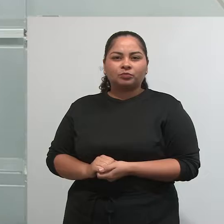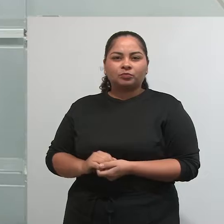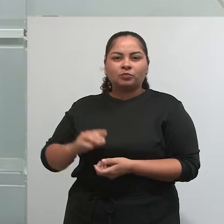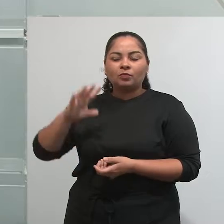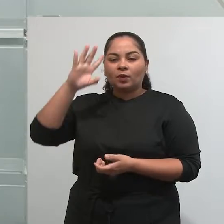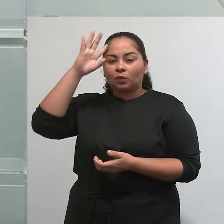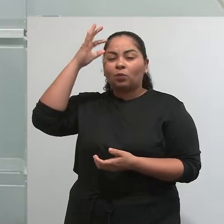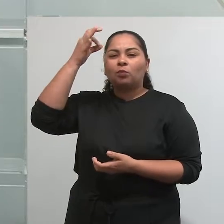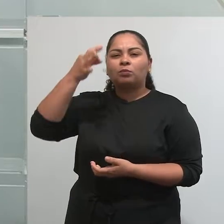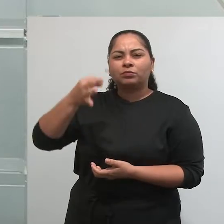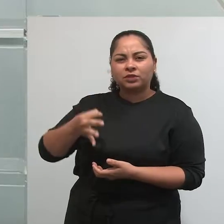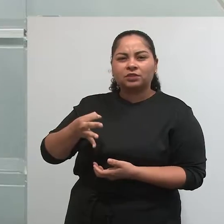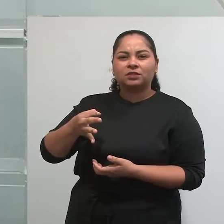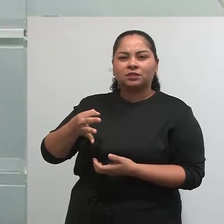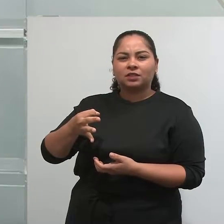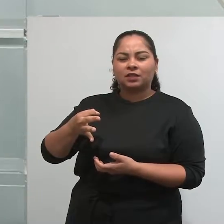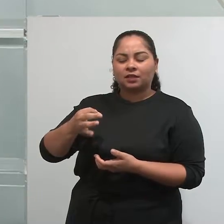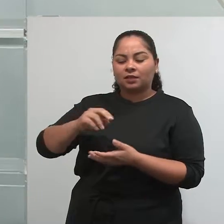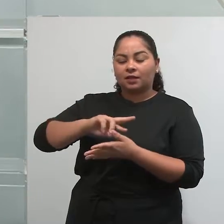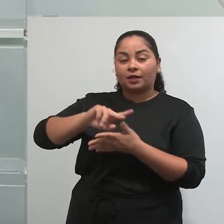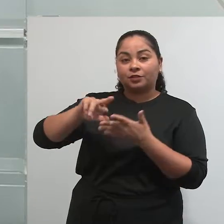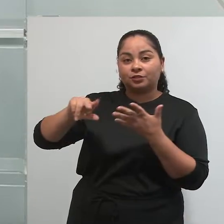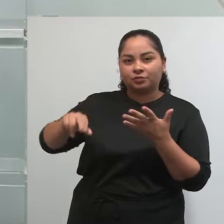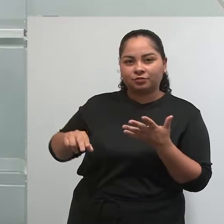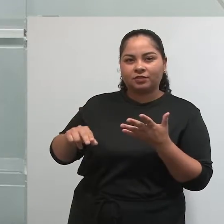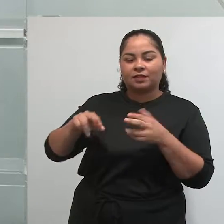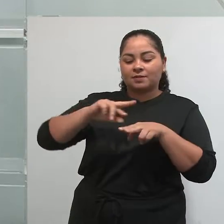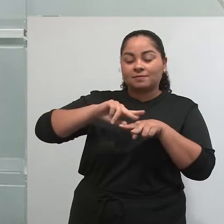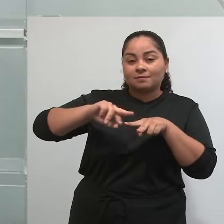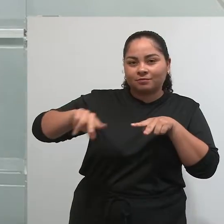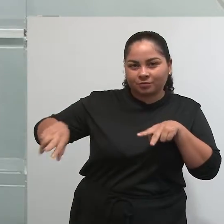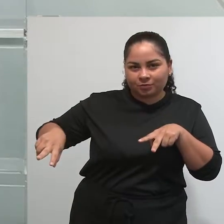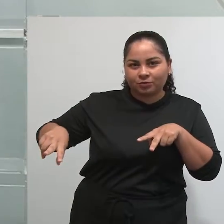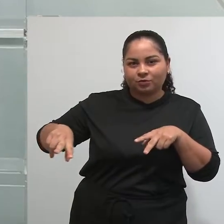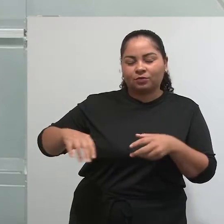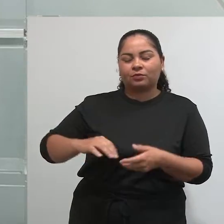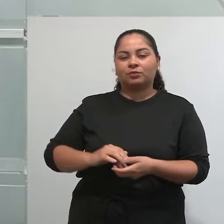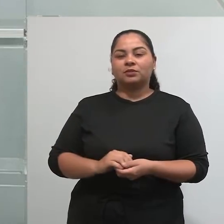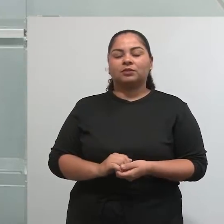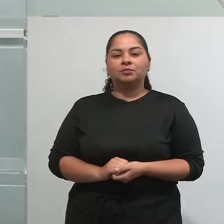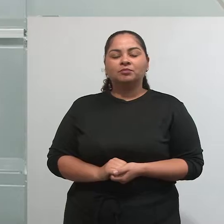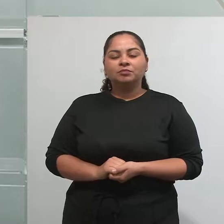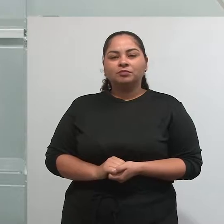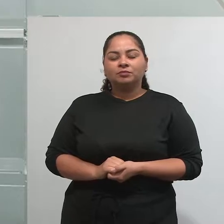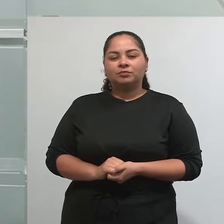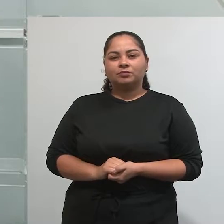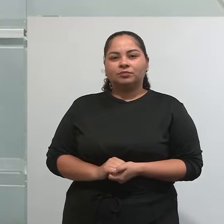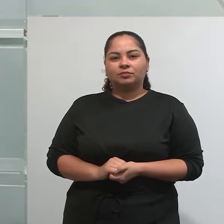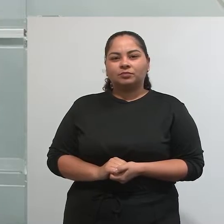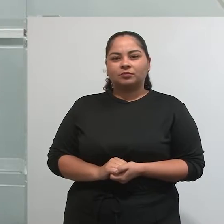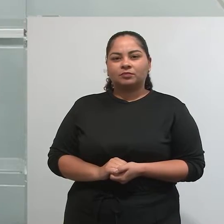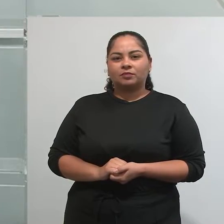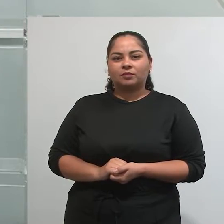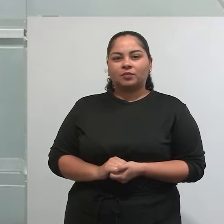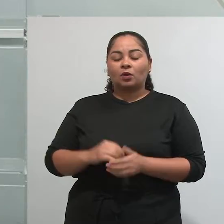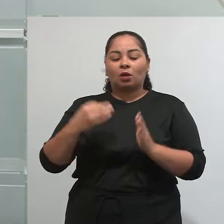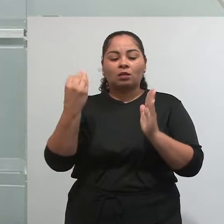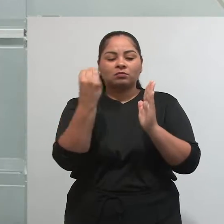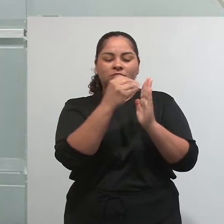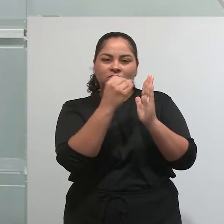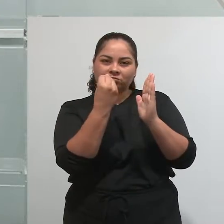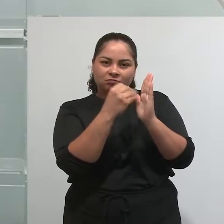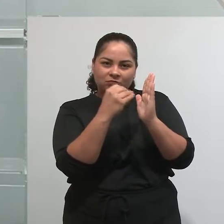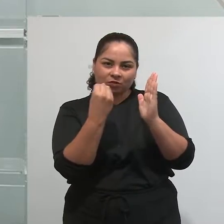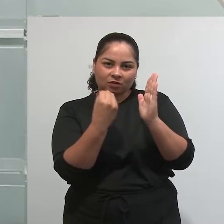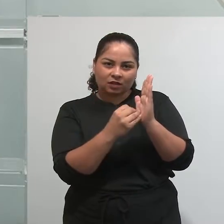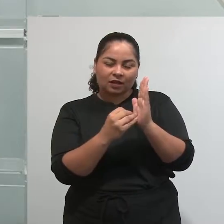compreender melhor a diferença que existe, né, entre as pessoas. E aí você vai